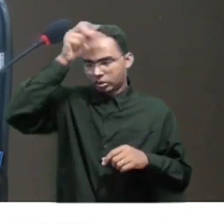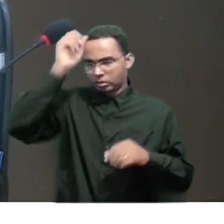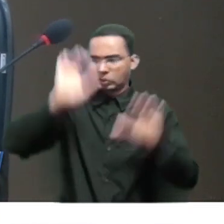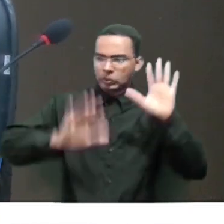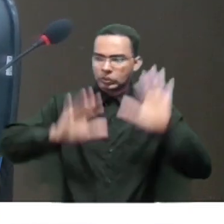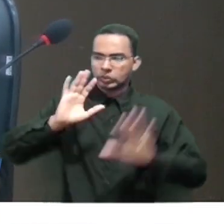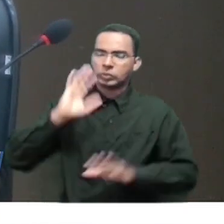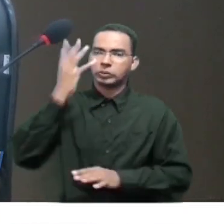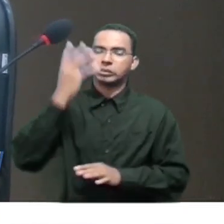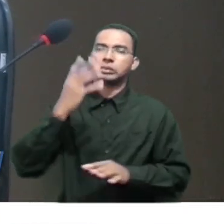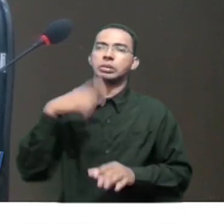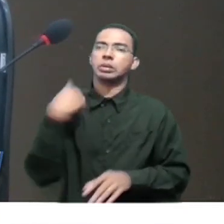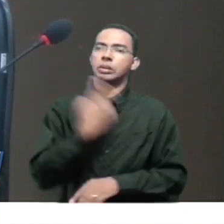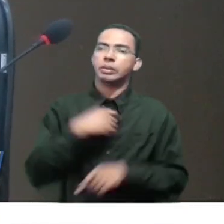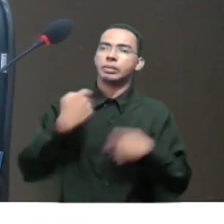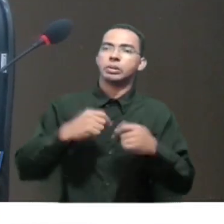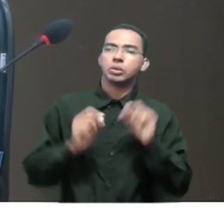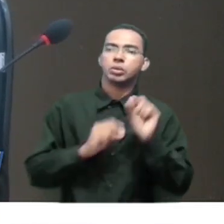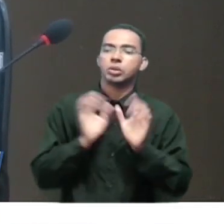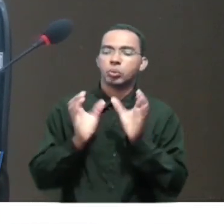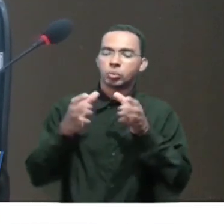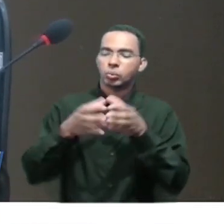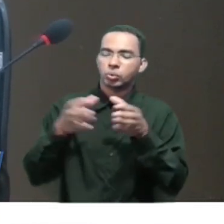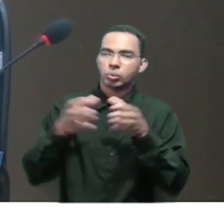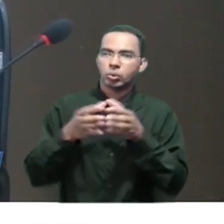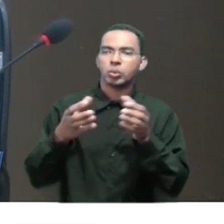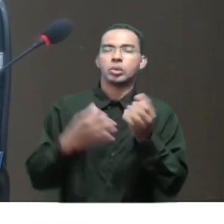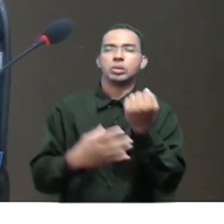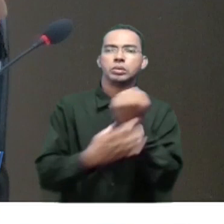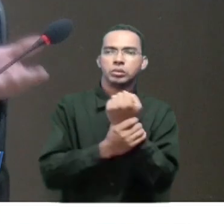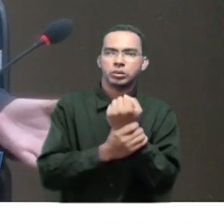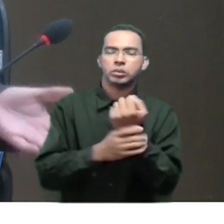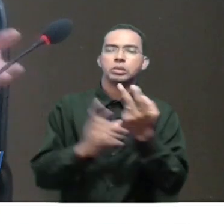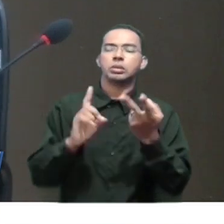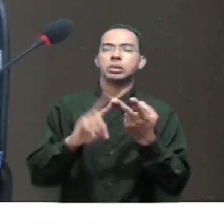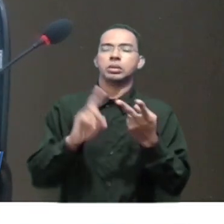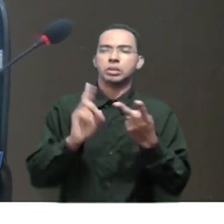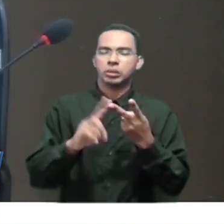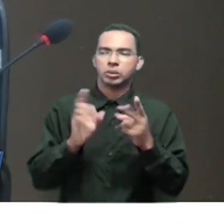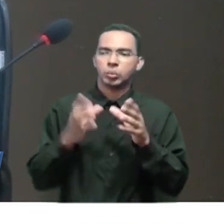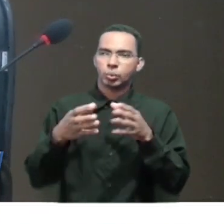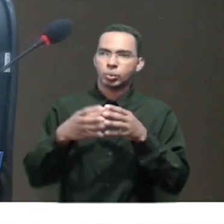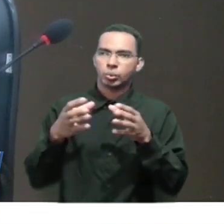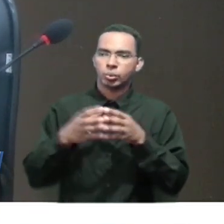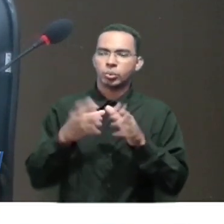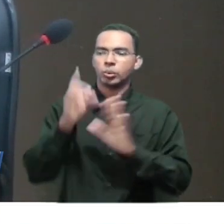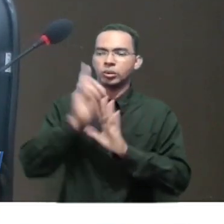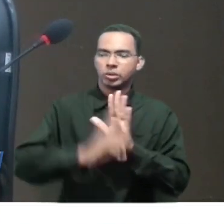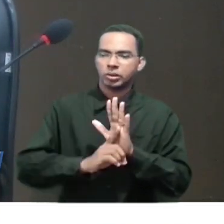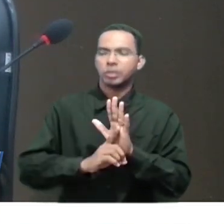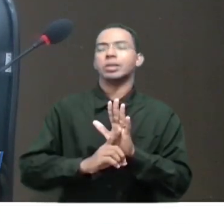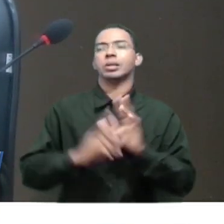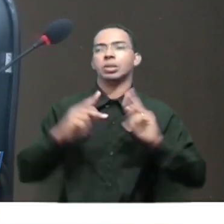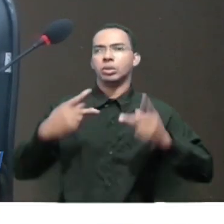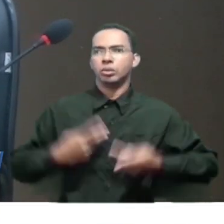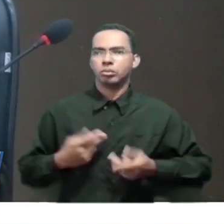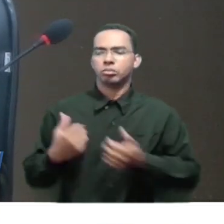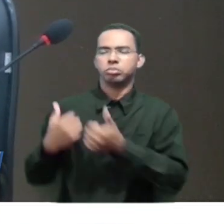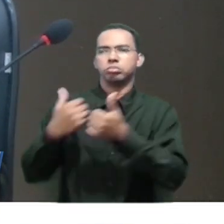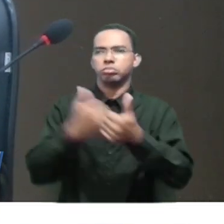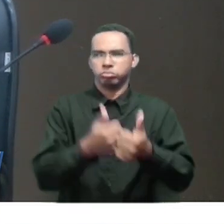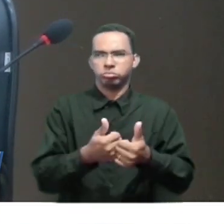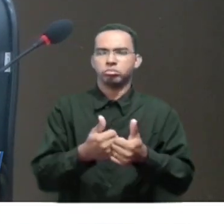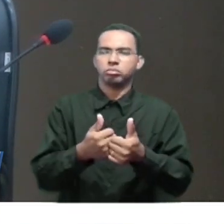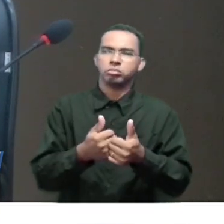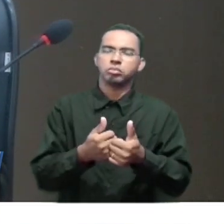a nós, através da Comissão de Segurança, através da Comissão de Direitos Humanos, acompanhar a sindicância